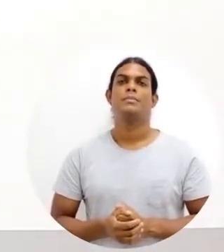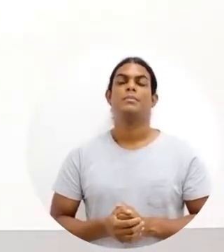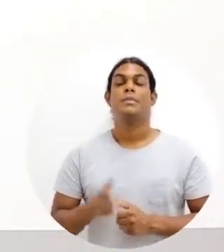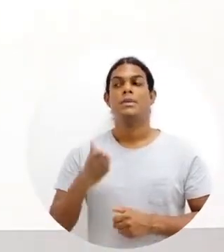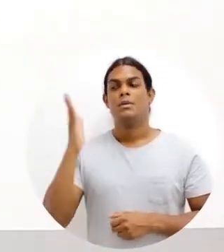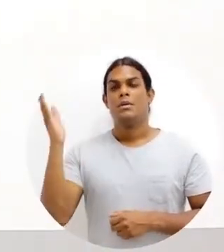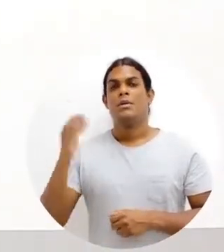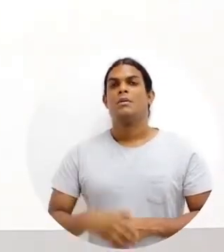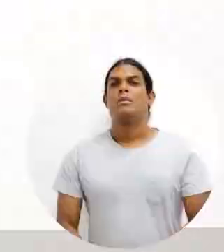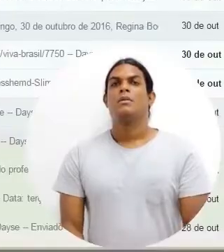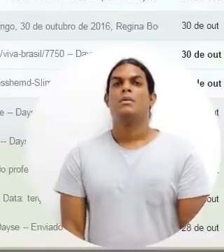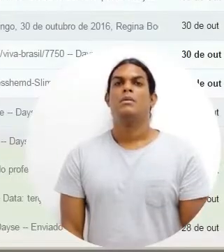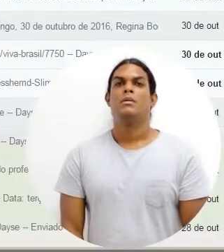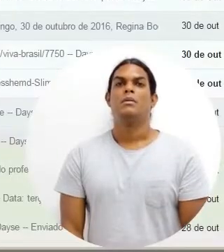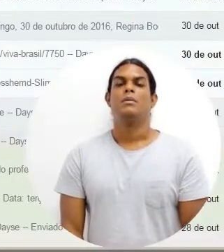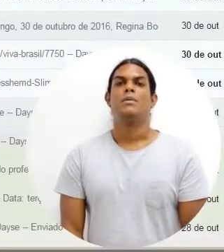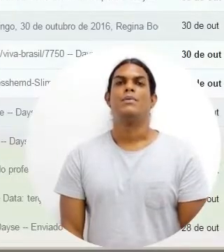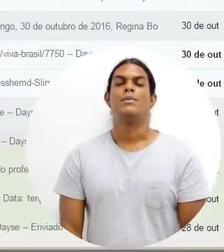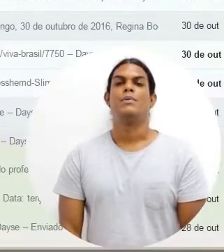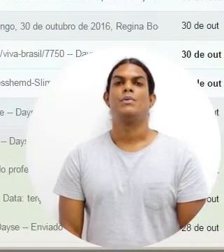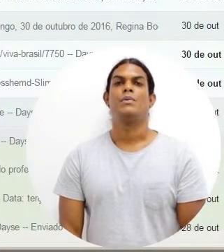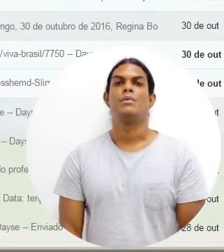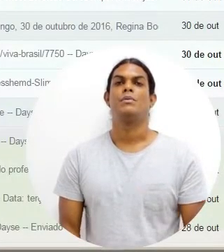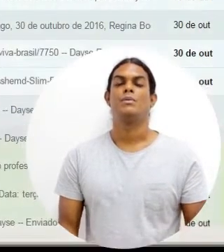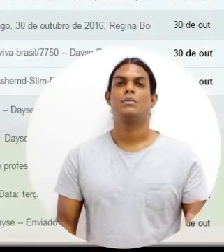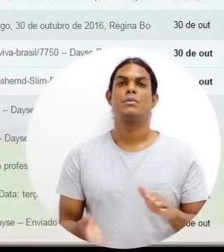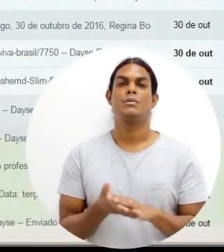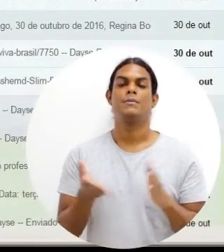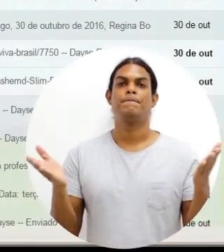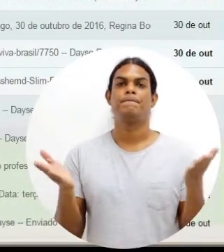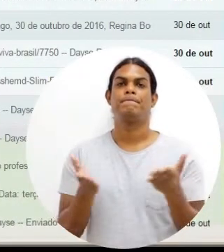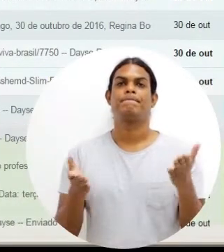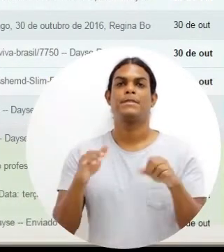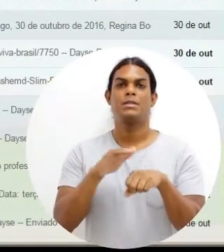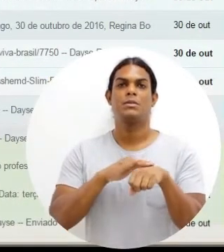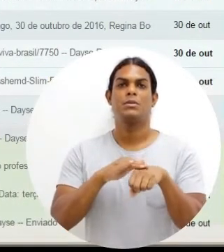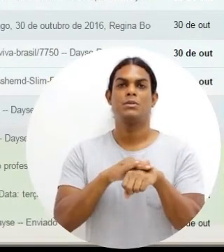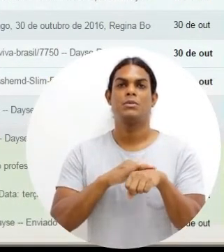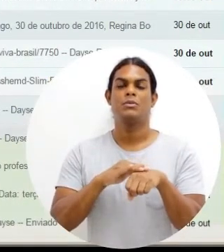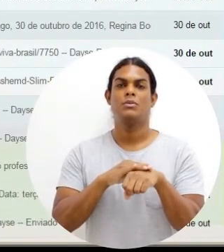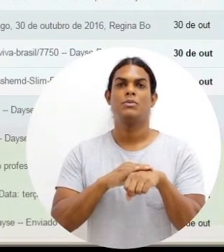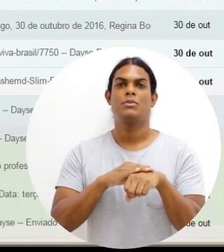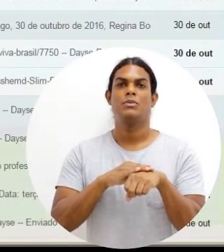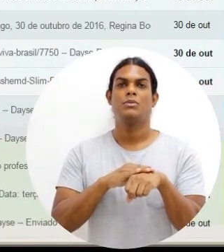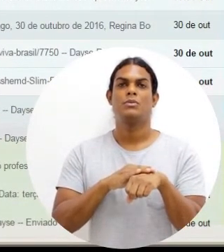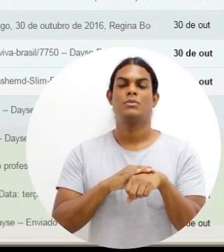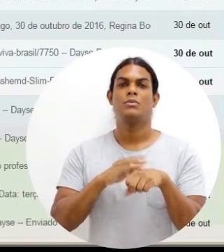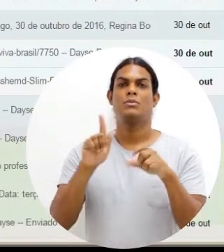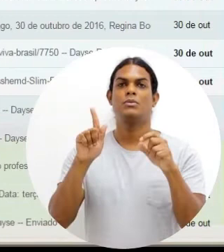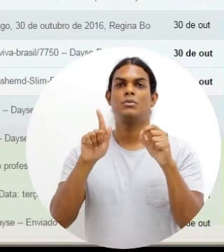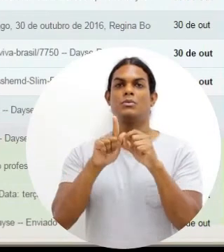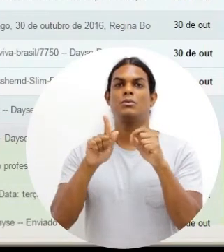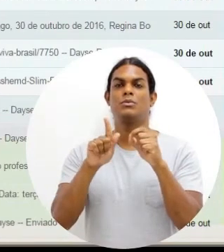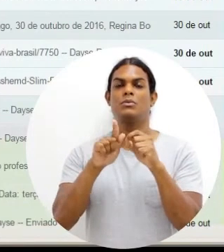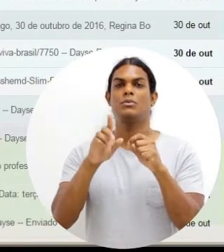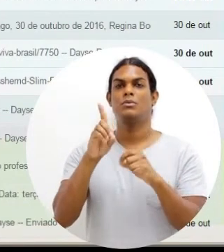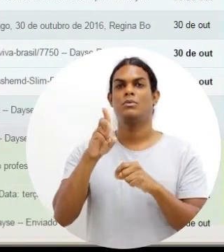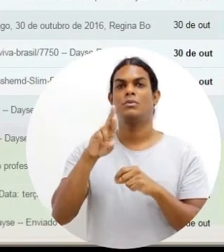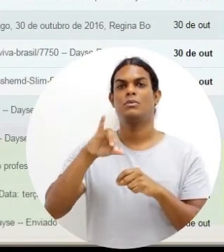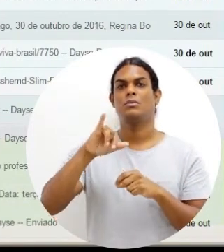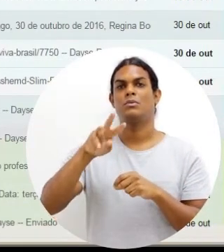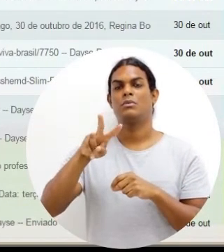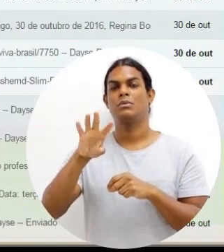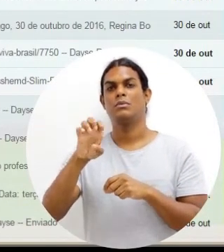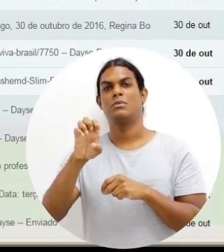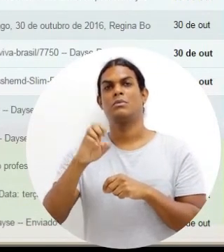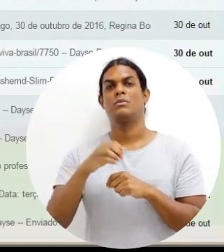acontece. Vamos lá? Bom, pessoal, então agora a gente vai conhecer um pouquinho aqui sobre o Google Drive. Na verdade, hoje a gente vai